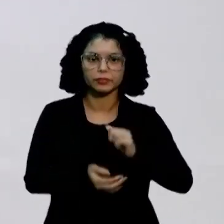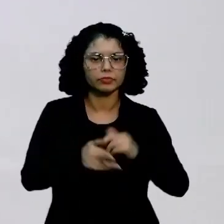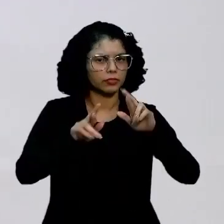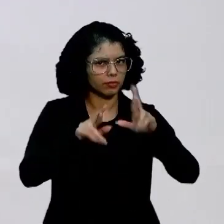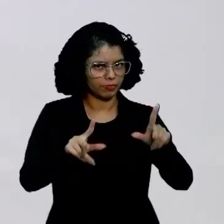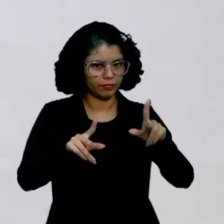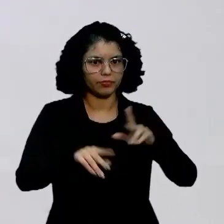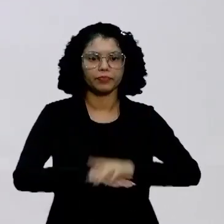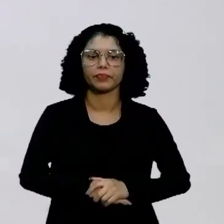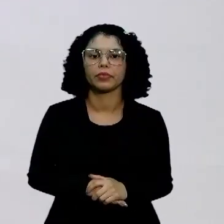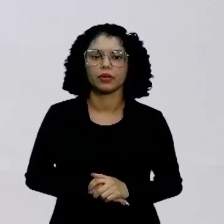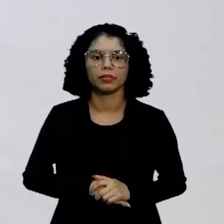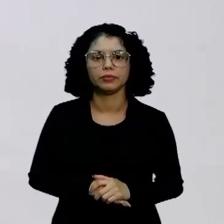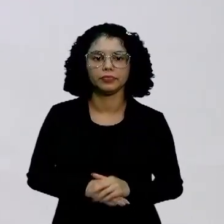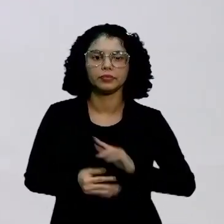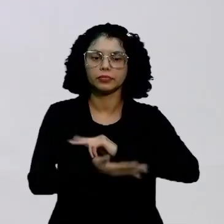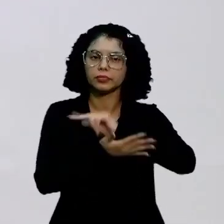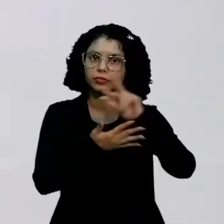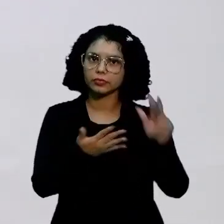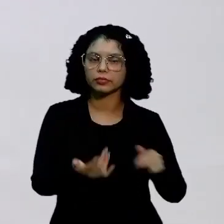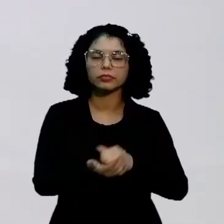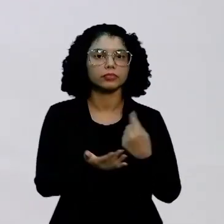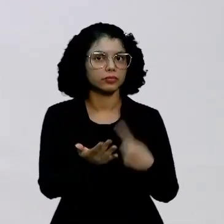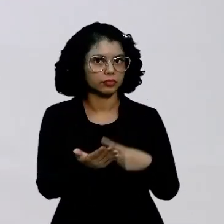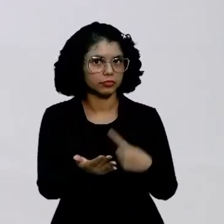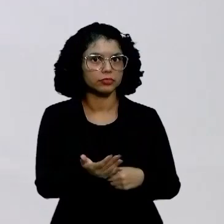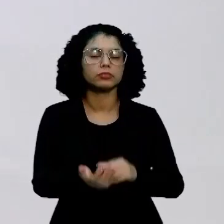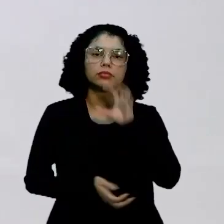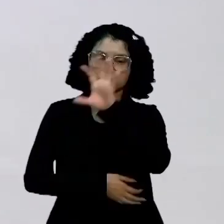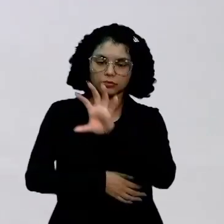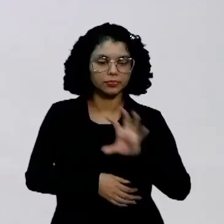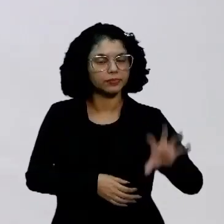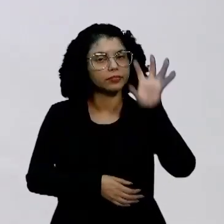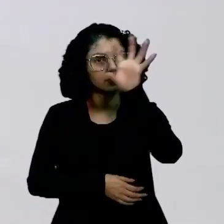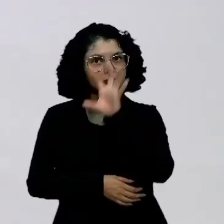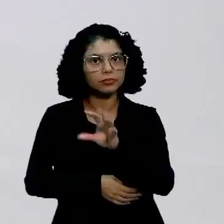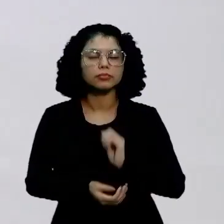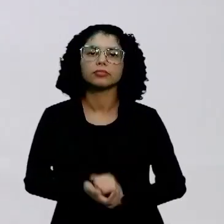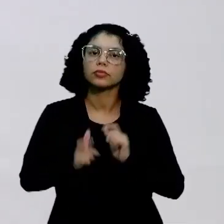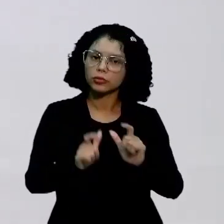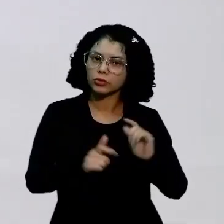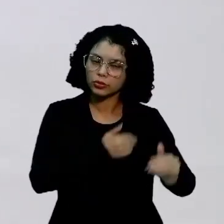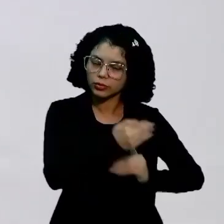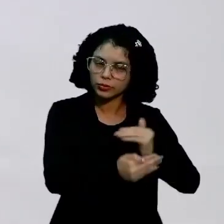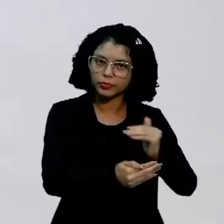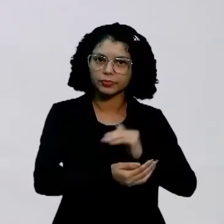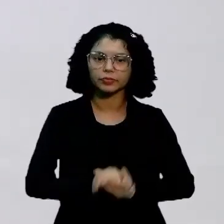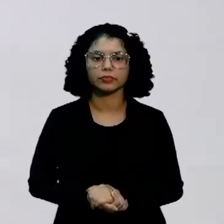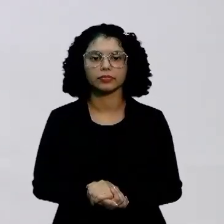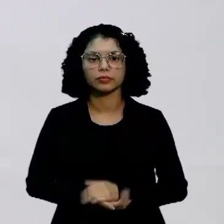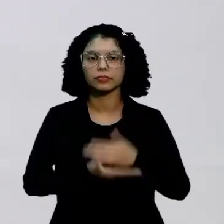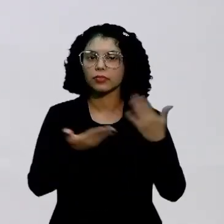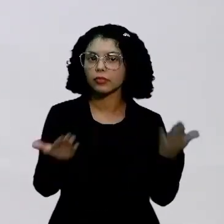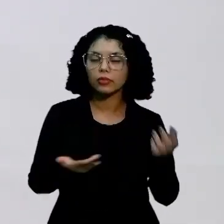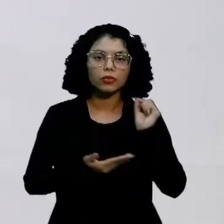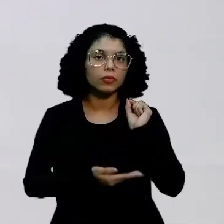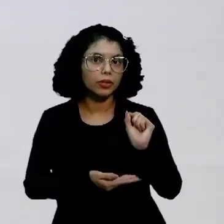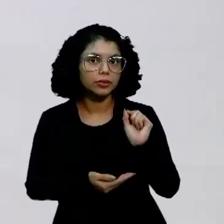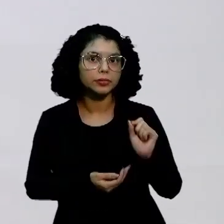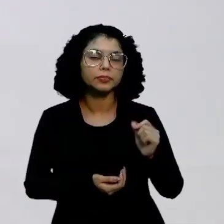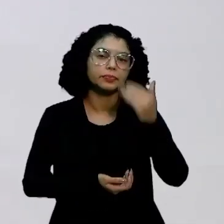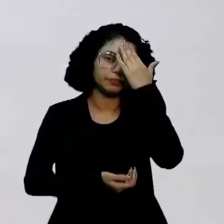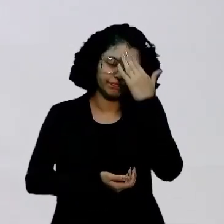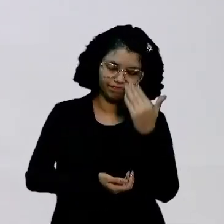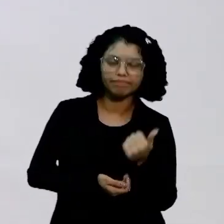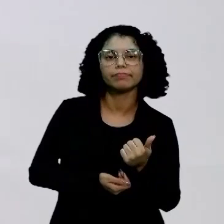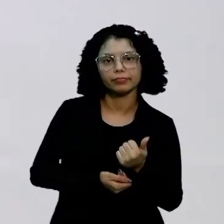diferente e de forma variada de acordo com a região onde se desenvolve, certo? Então, o que é que eu preciso